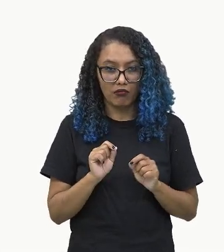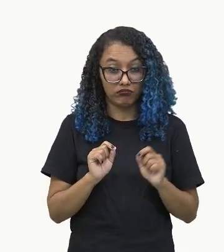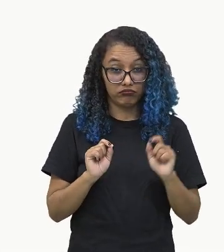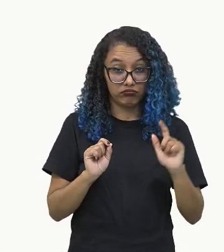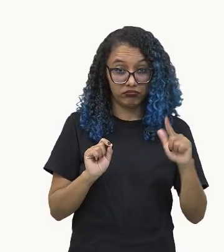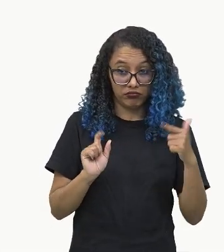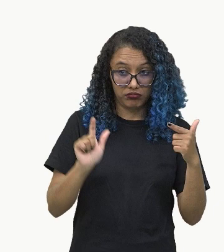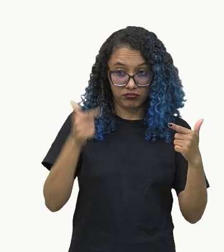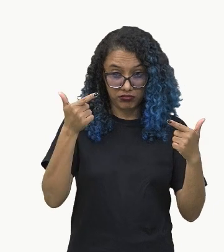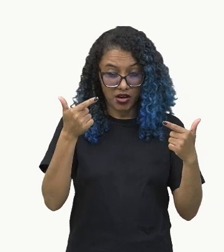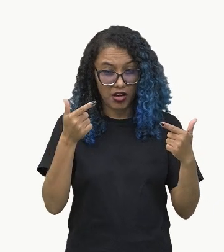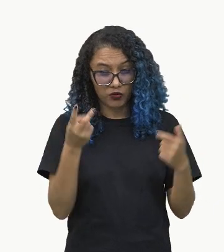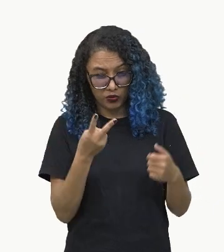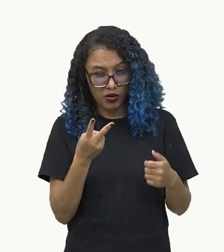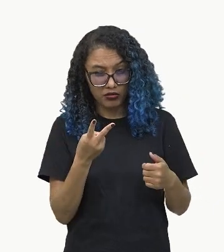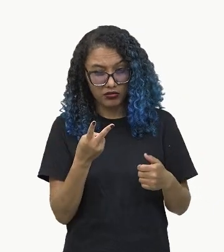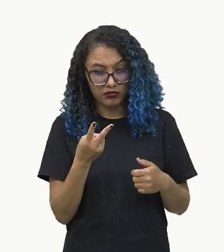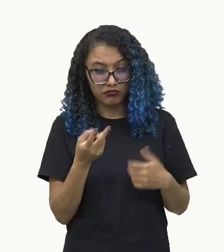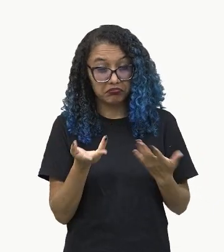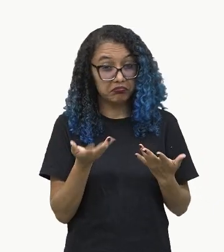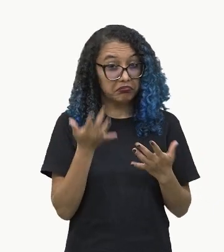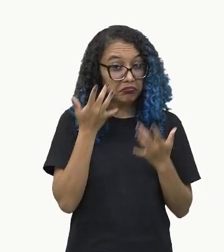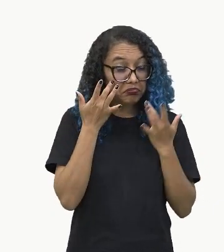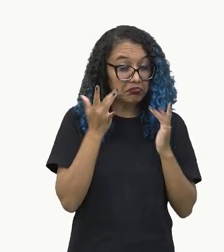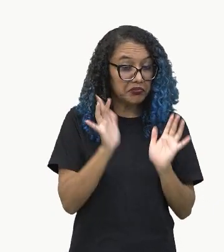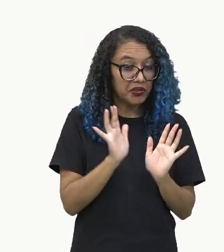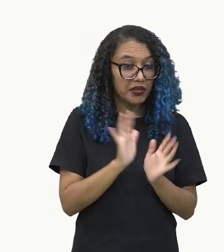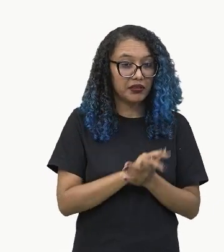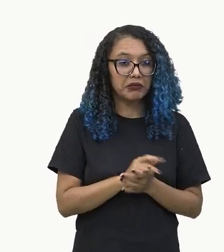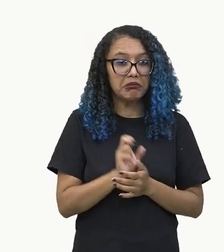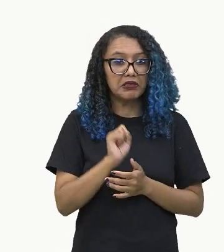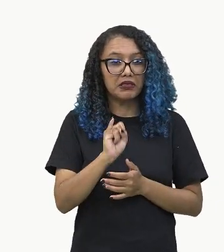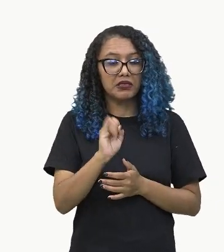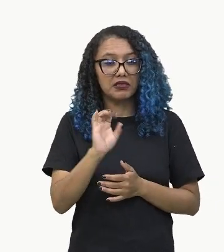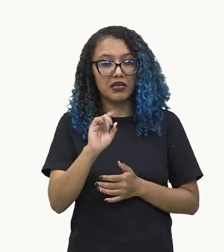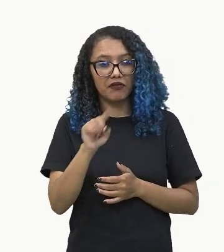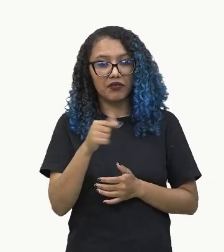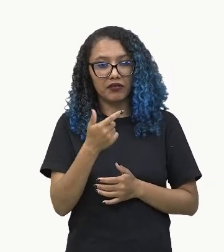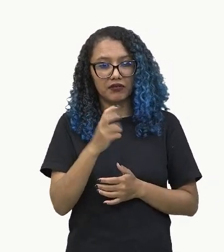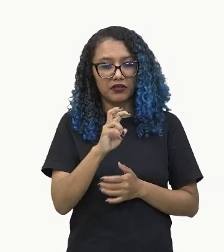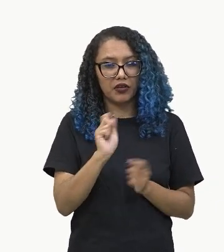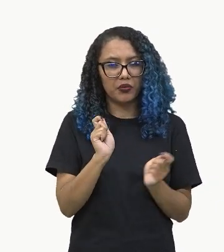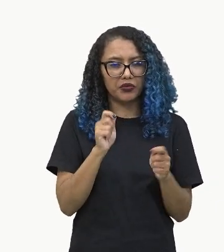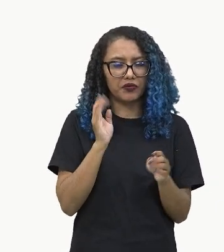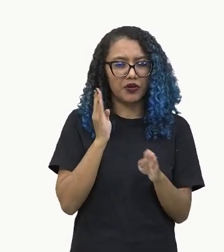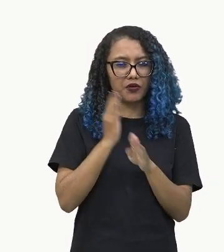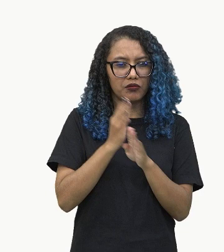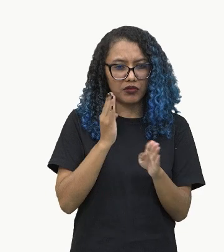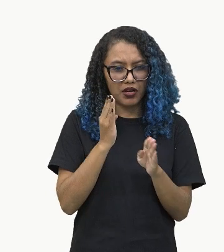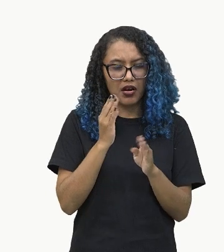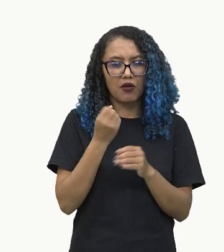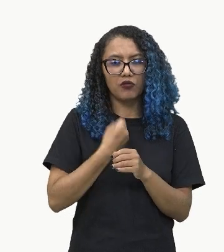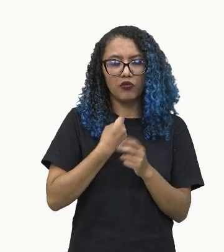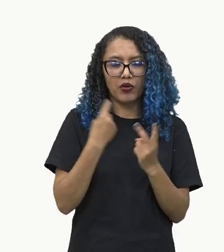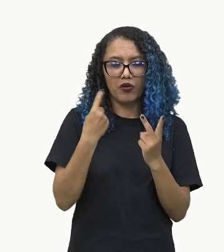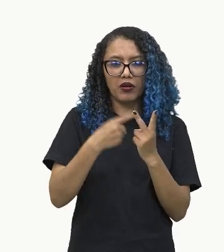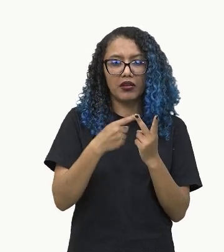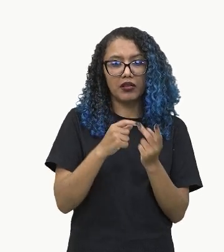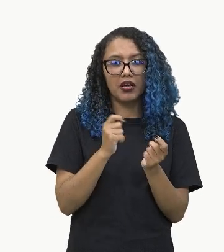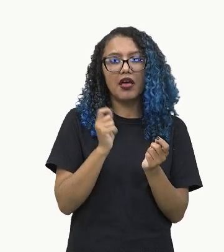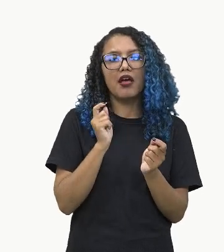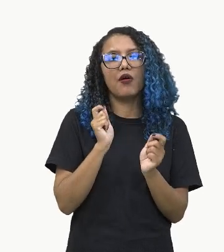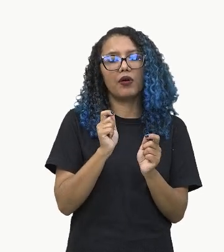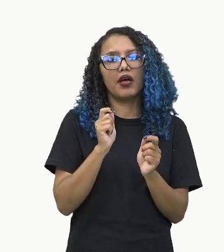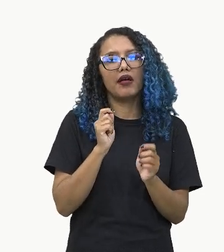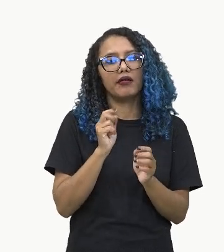sei. Será que se a gente pegar o 0,25, a gente consegue encontrar um número ao quadrado que dê 0,25?